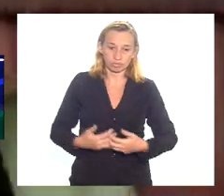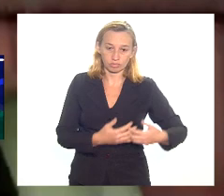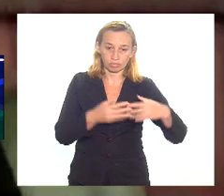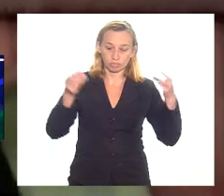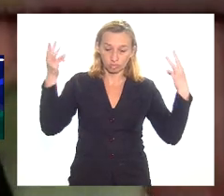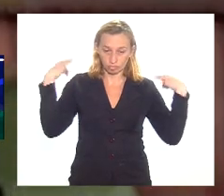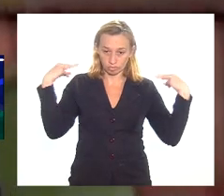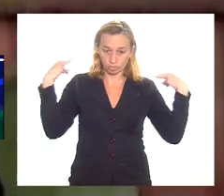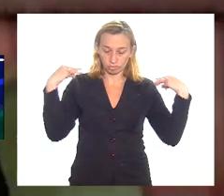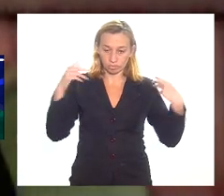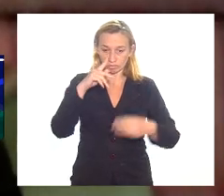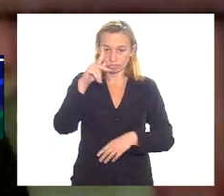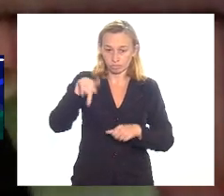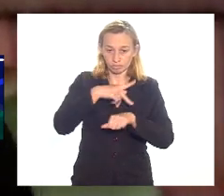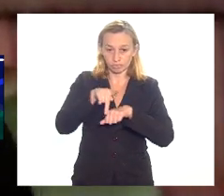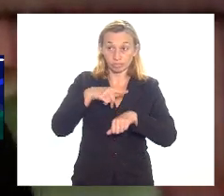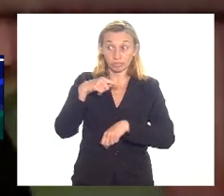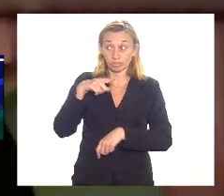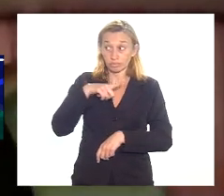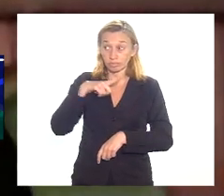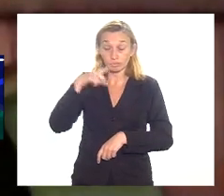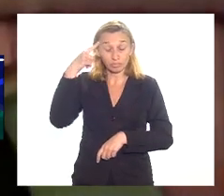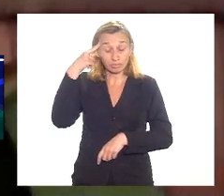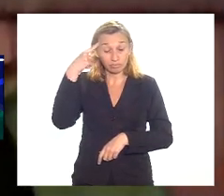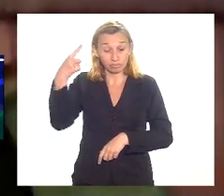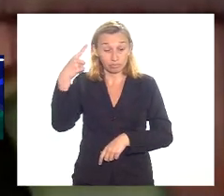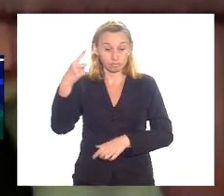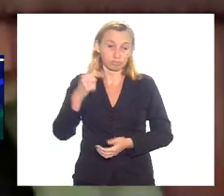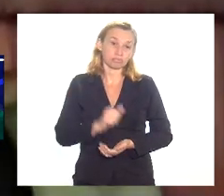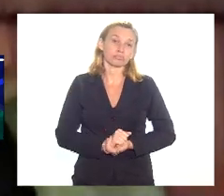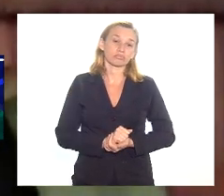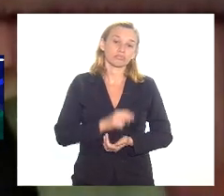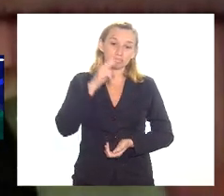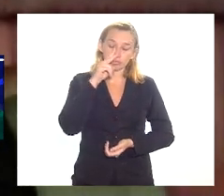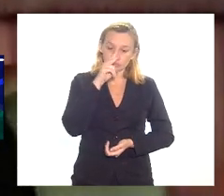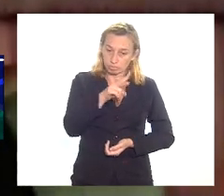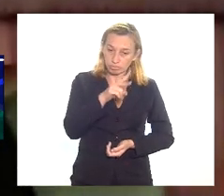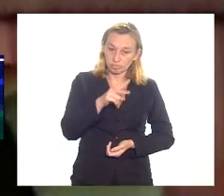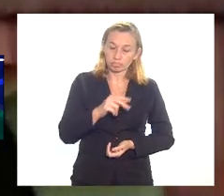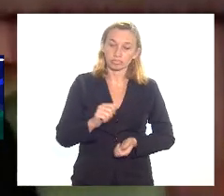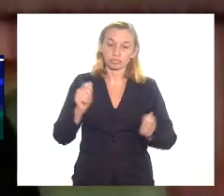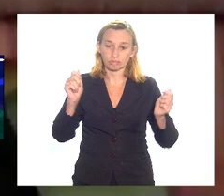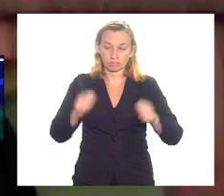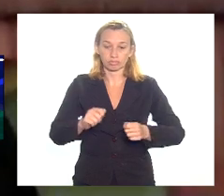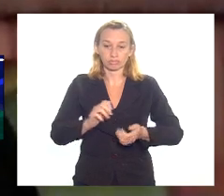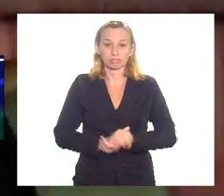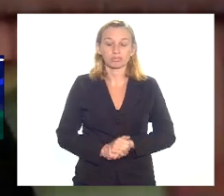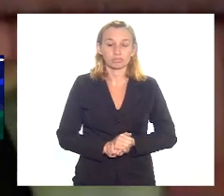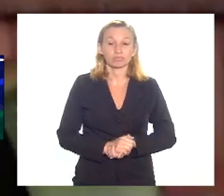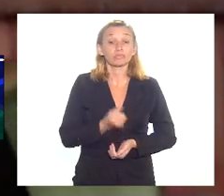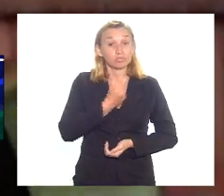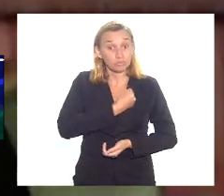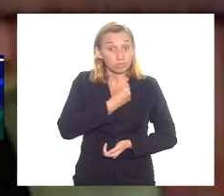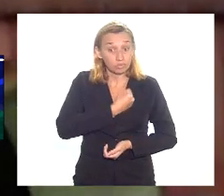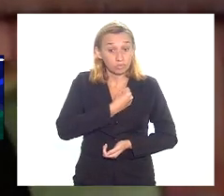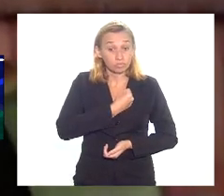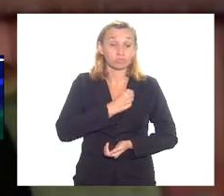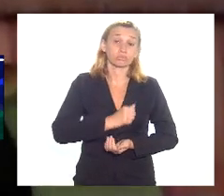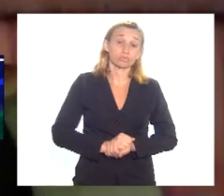ter a ideia, uma caracterização da força, da potência e do número